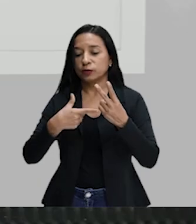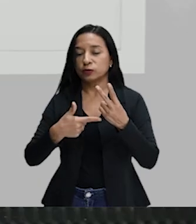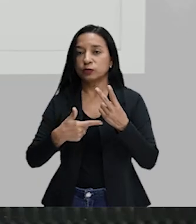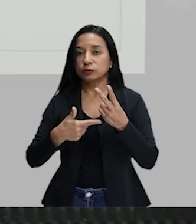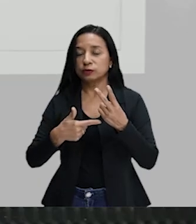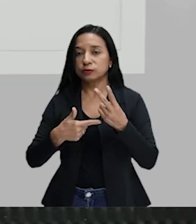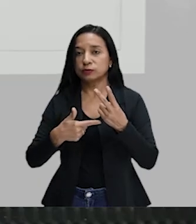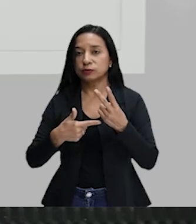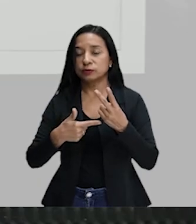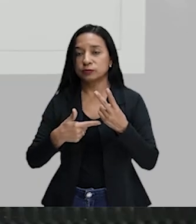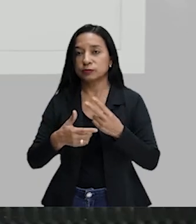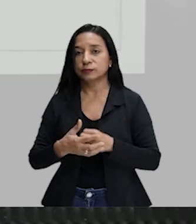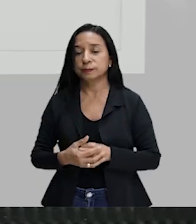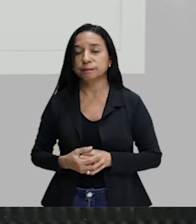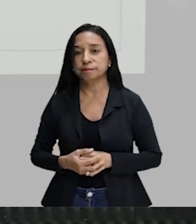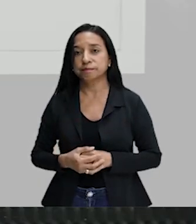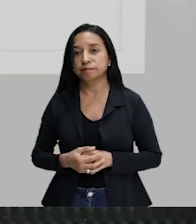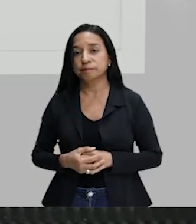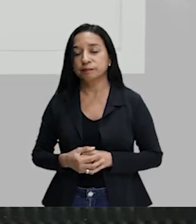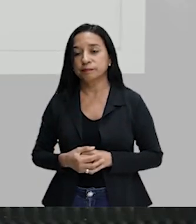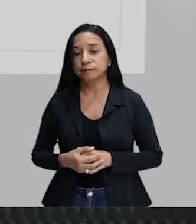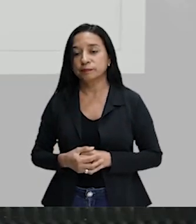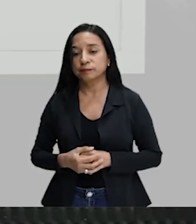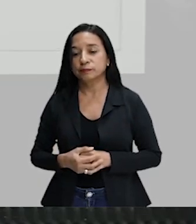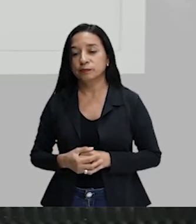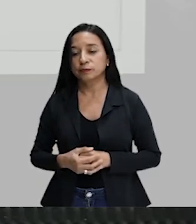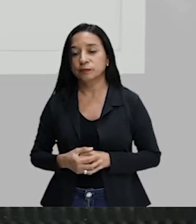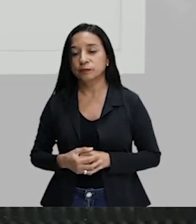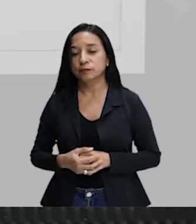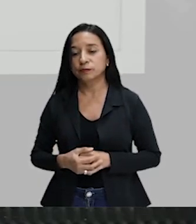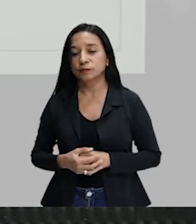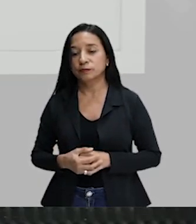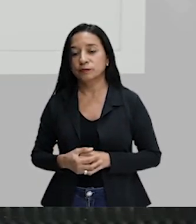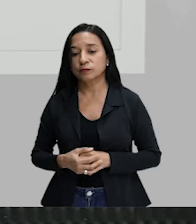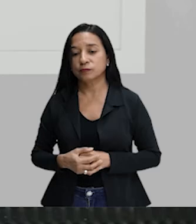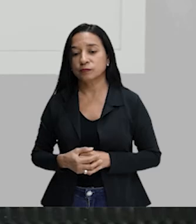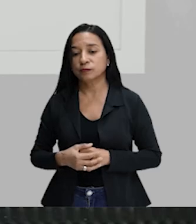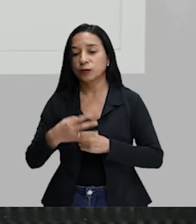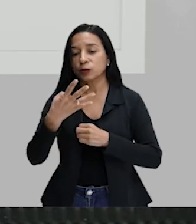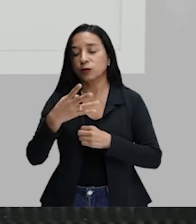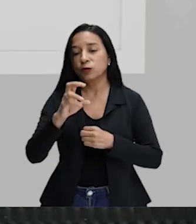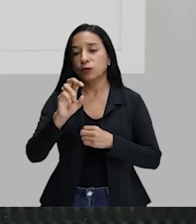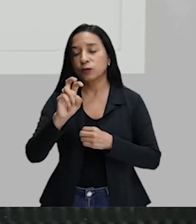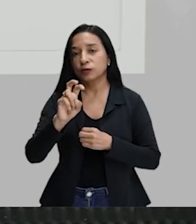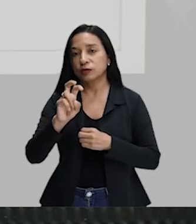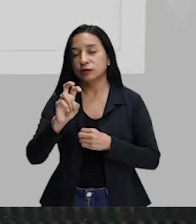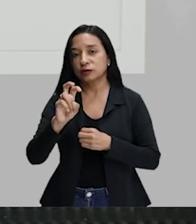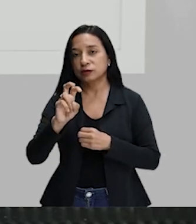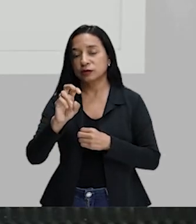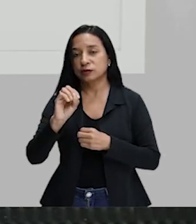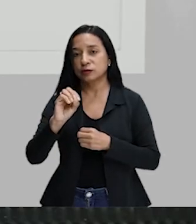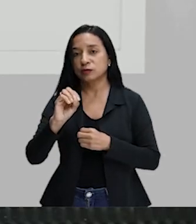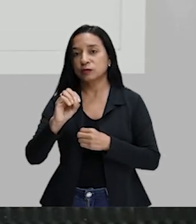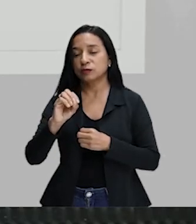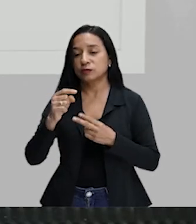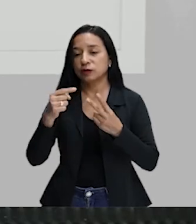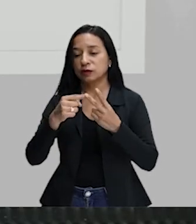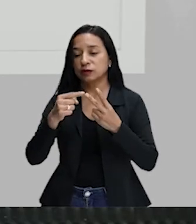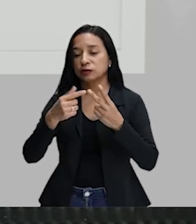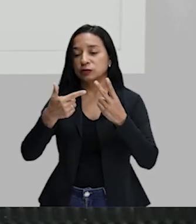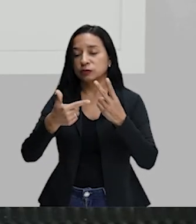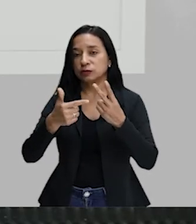sobre 2. Certo? E o seno de 45 vale raiz de 2 sobre